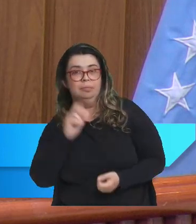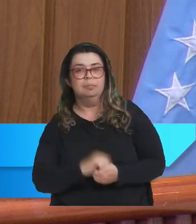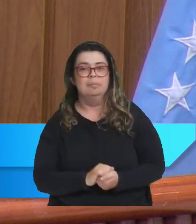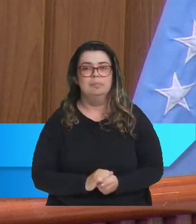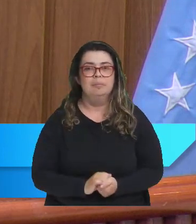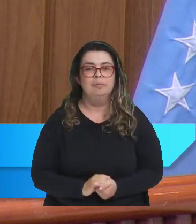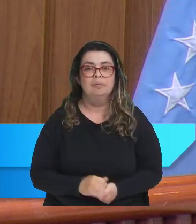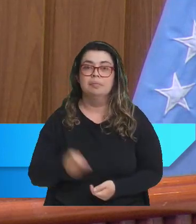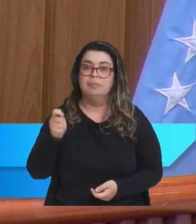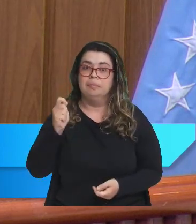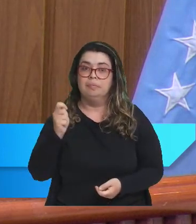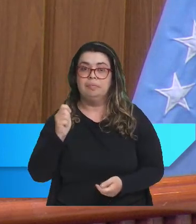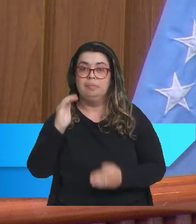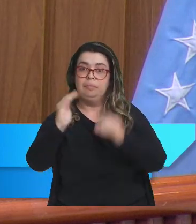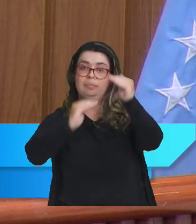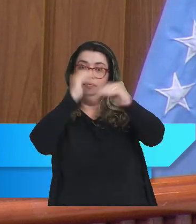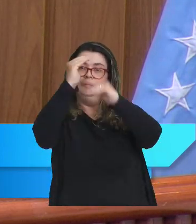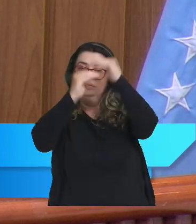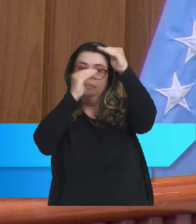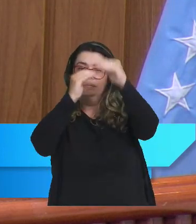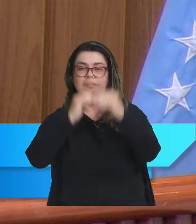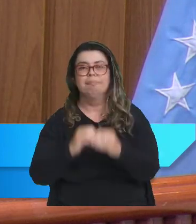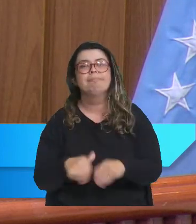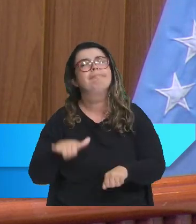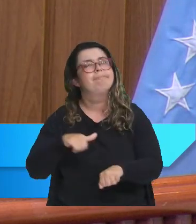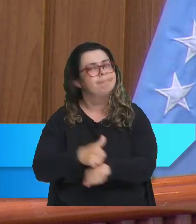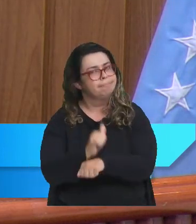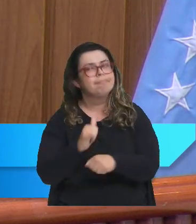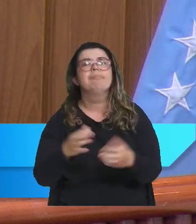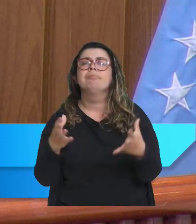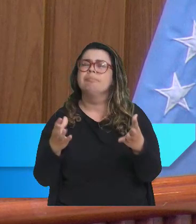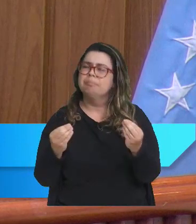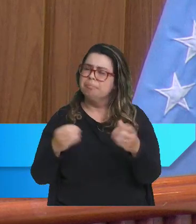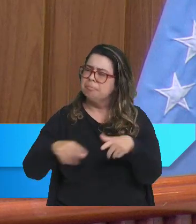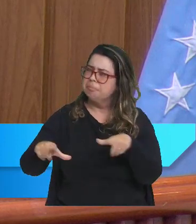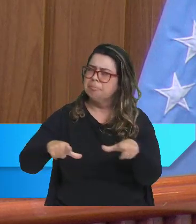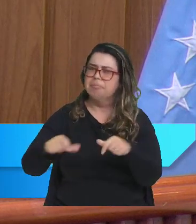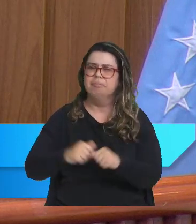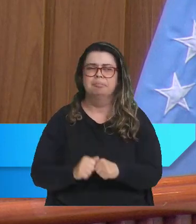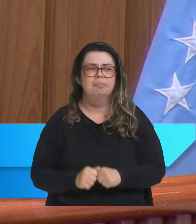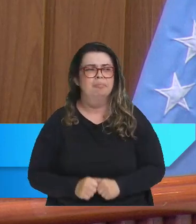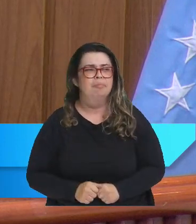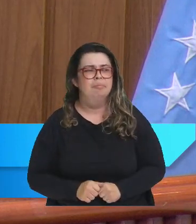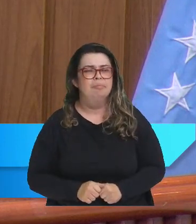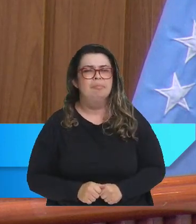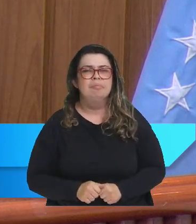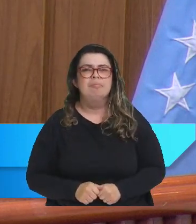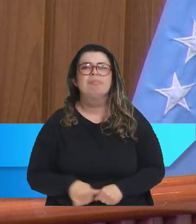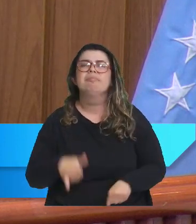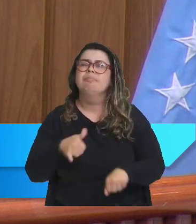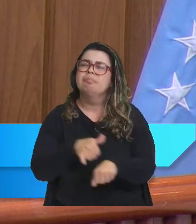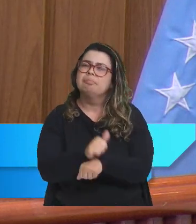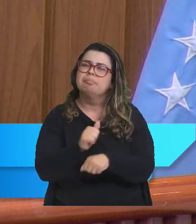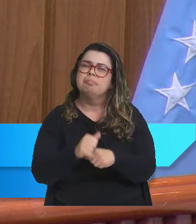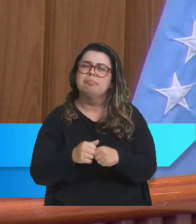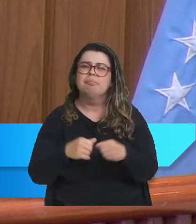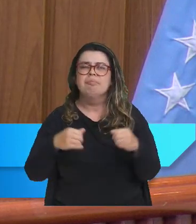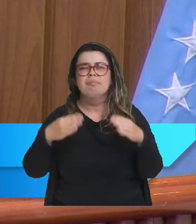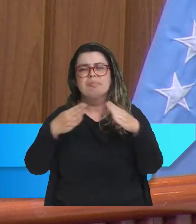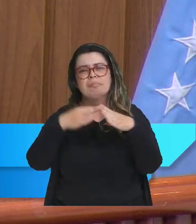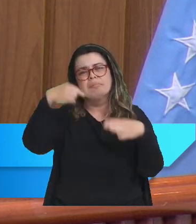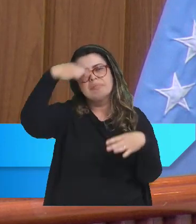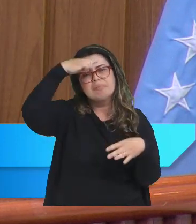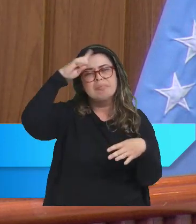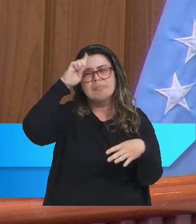geograficamente, mas ainda falta muito emprego, ainda falta um hospital regional funcionando conforme deve funcionar.